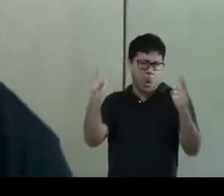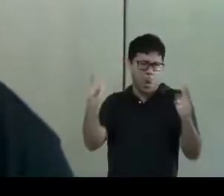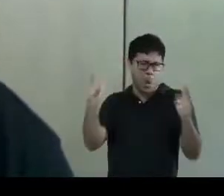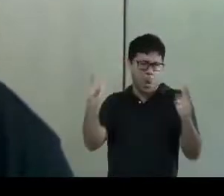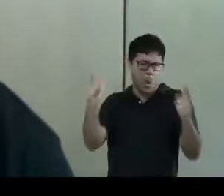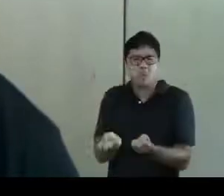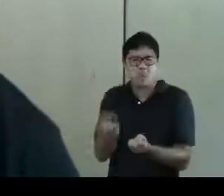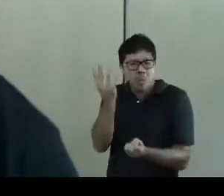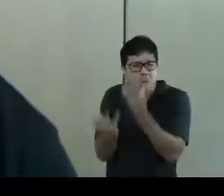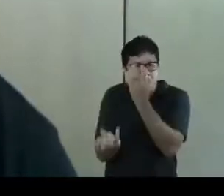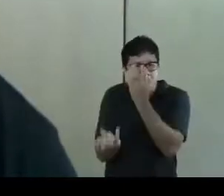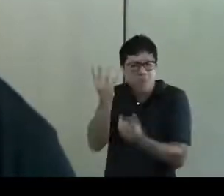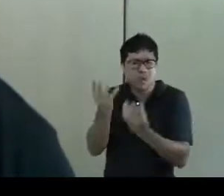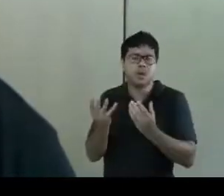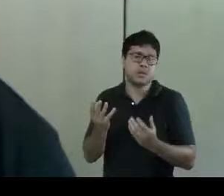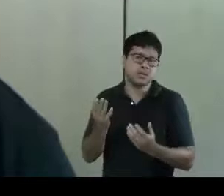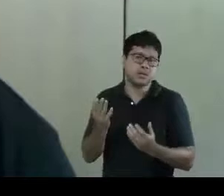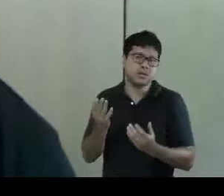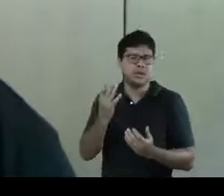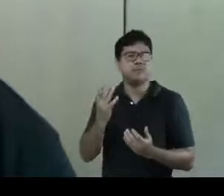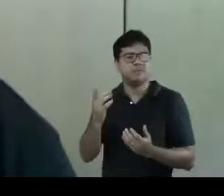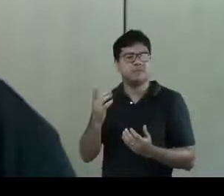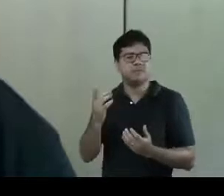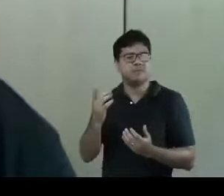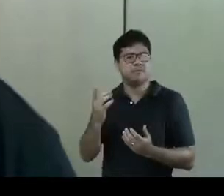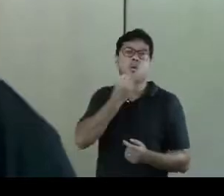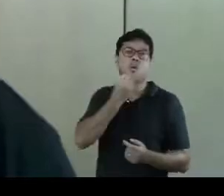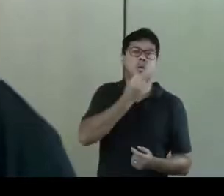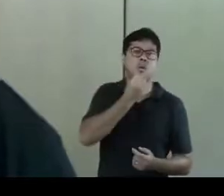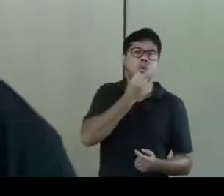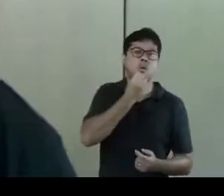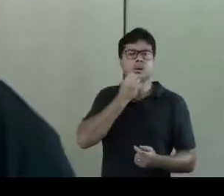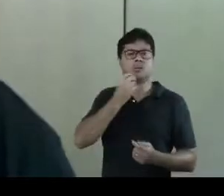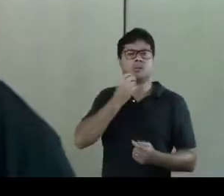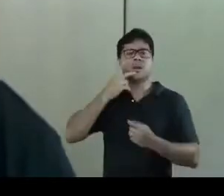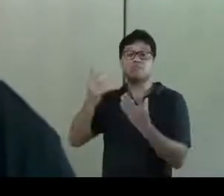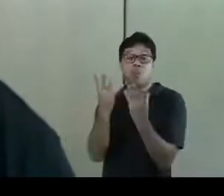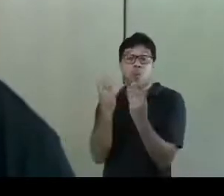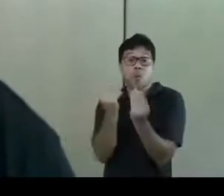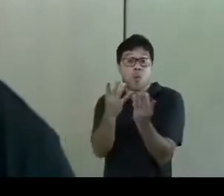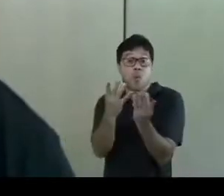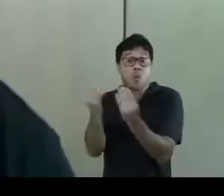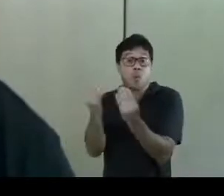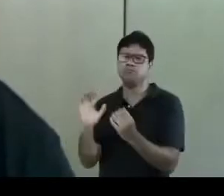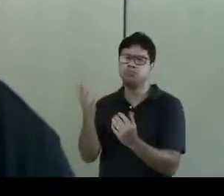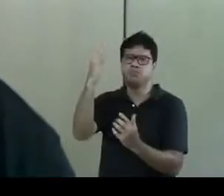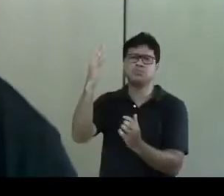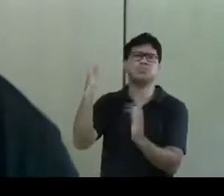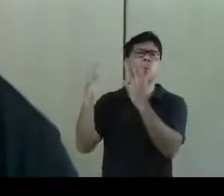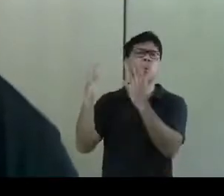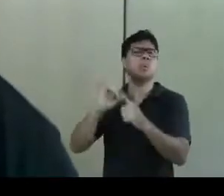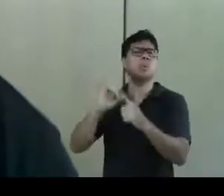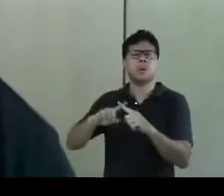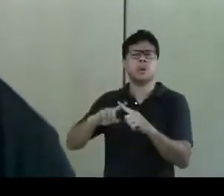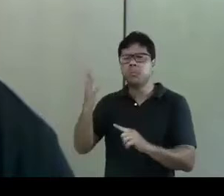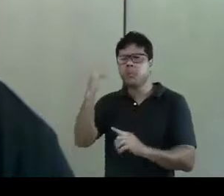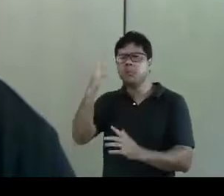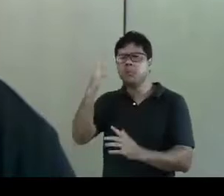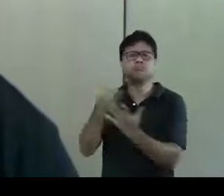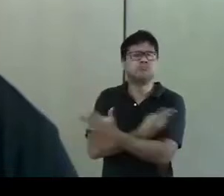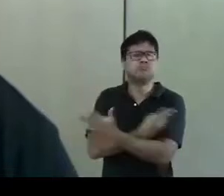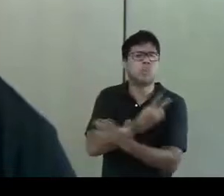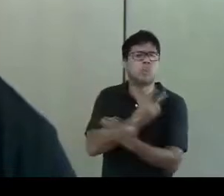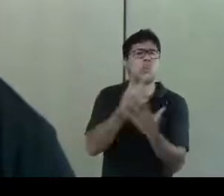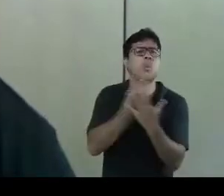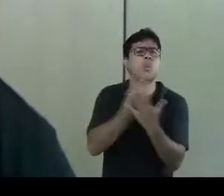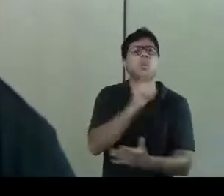que vem sendo produzido e vem, obviamente, desdobrando novos fenômenos sociais, novos